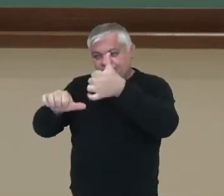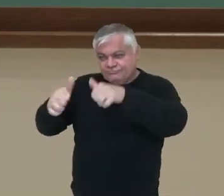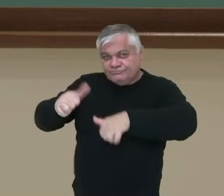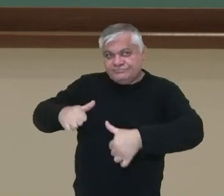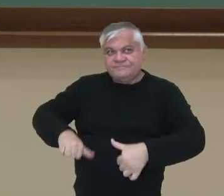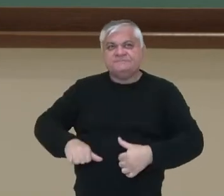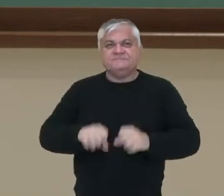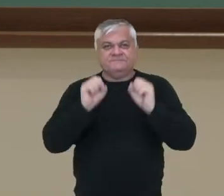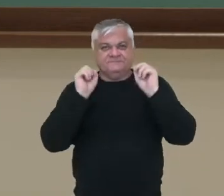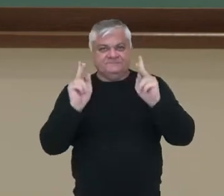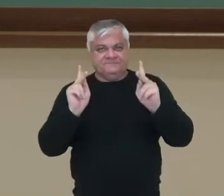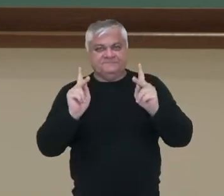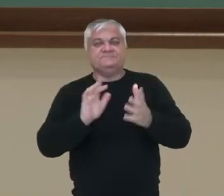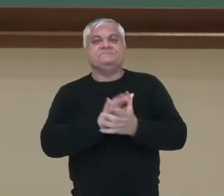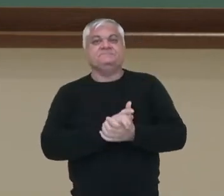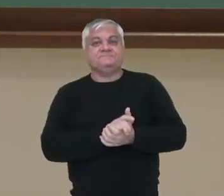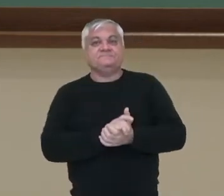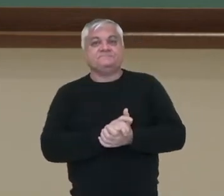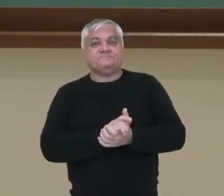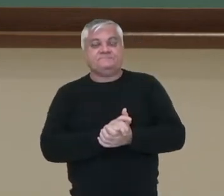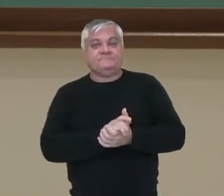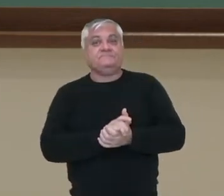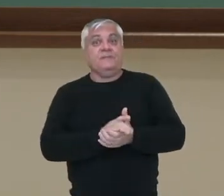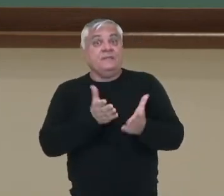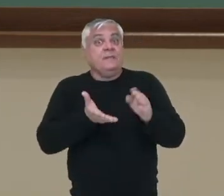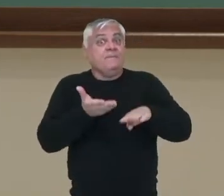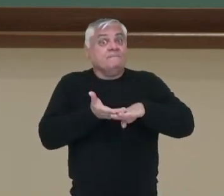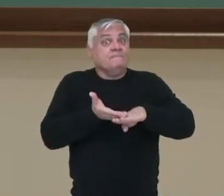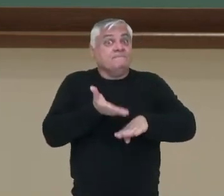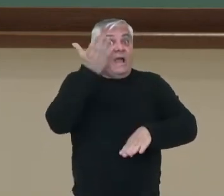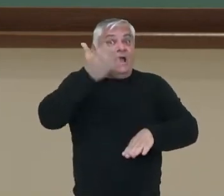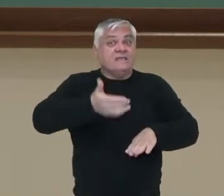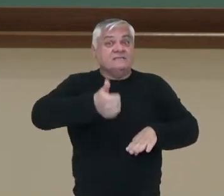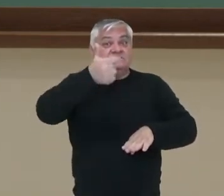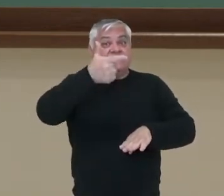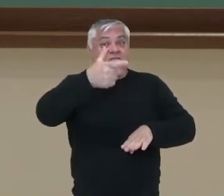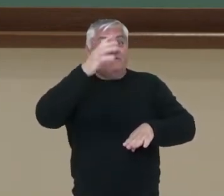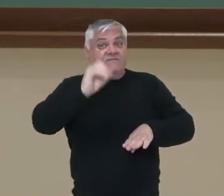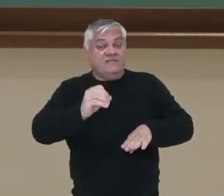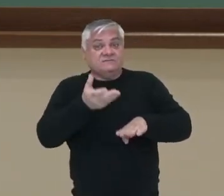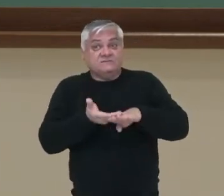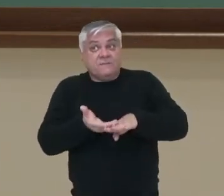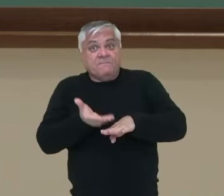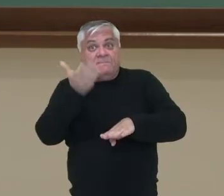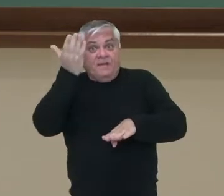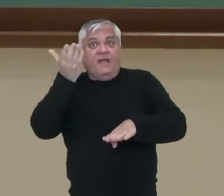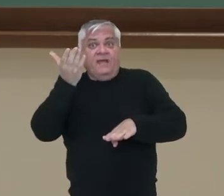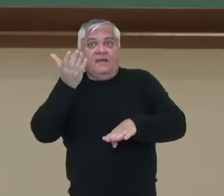sanguínea, ok? Acima desse 120, de 80, se for muito